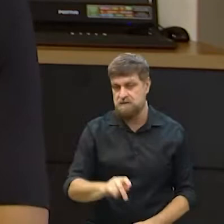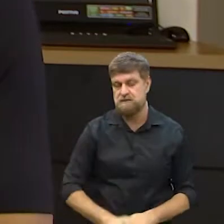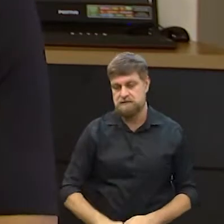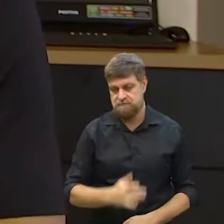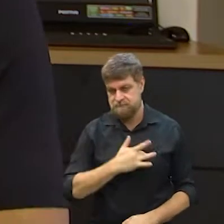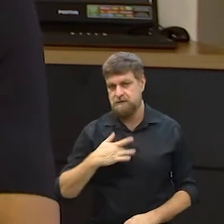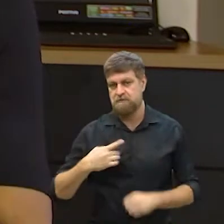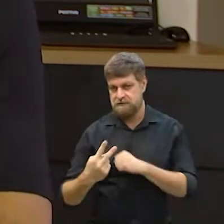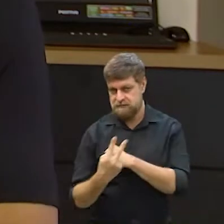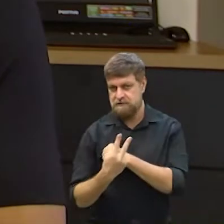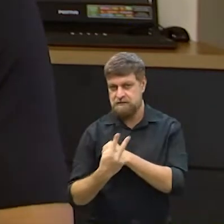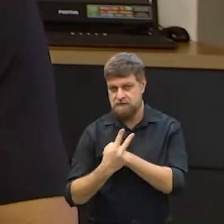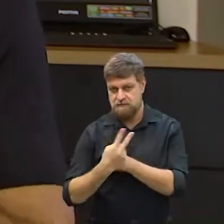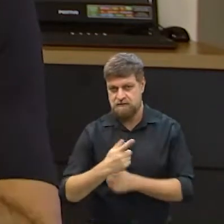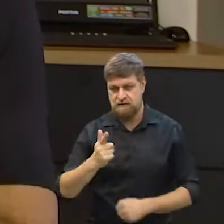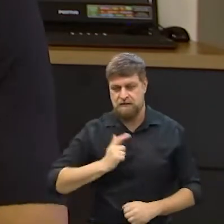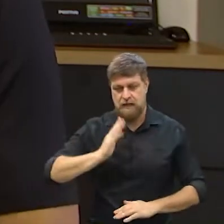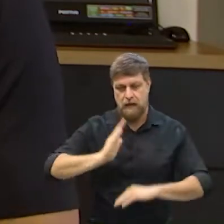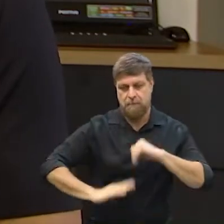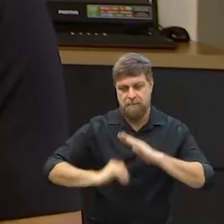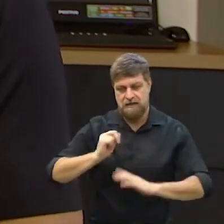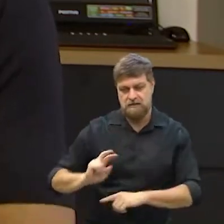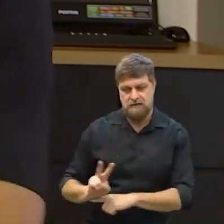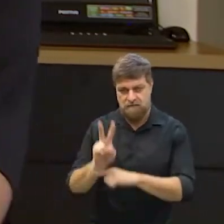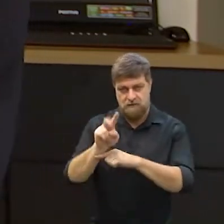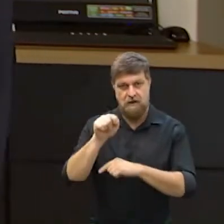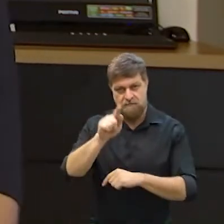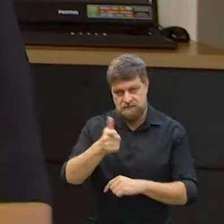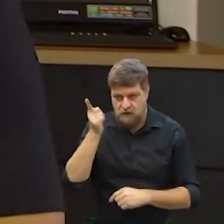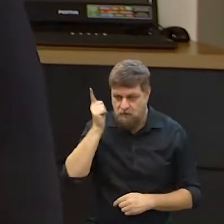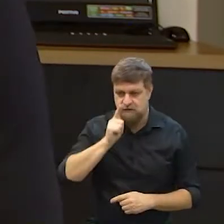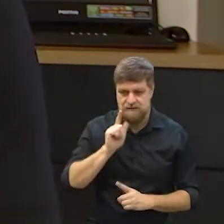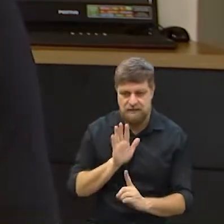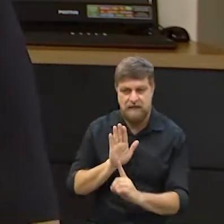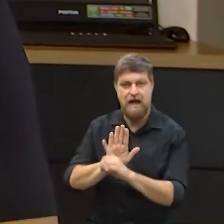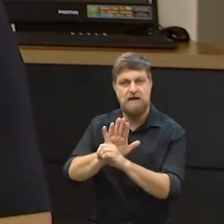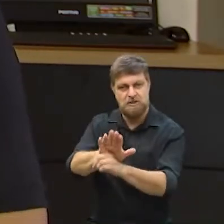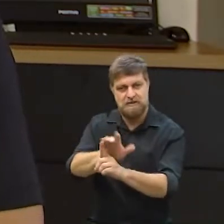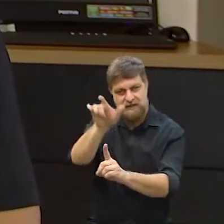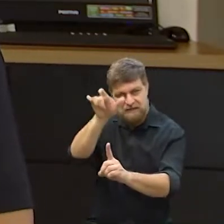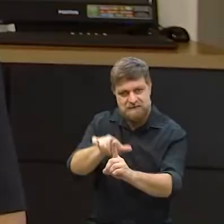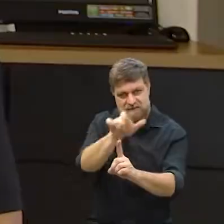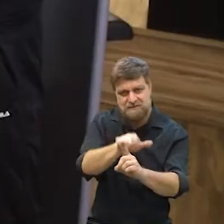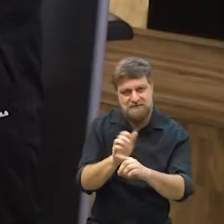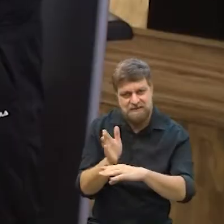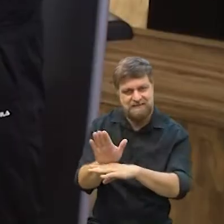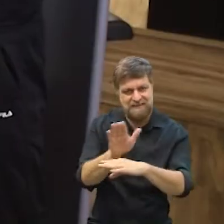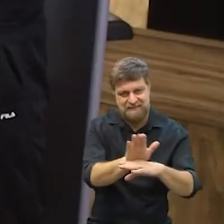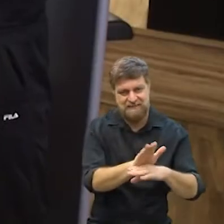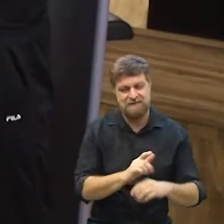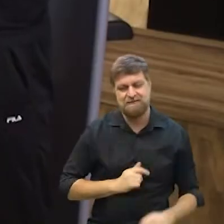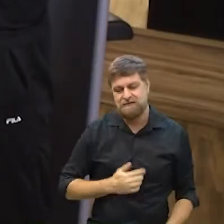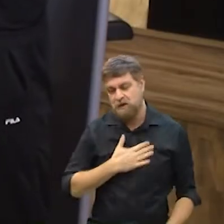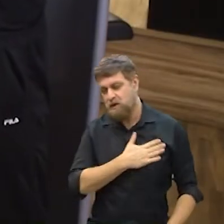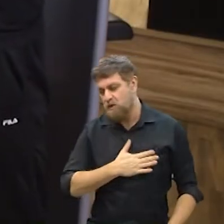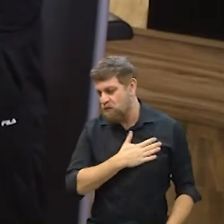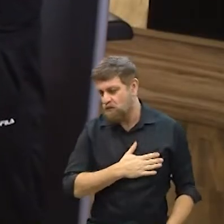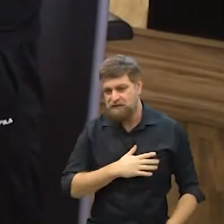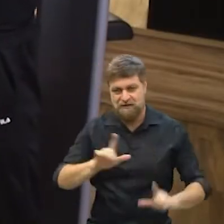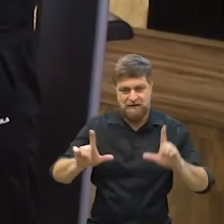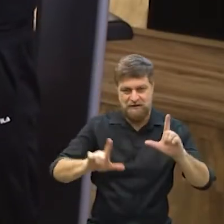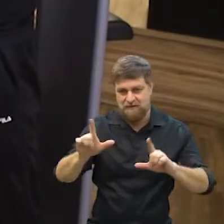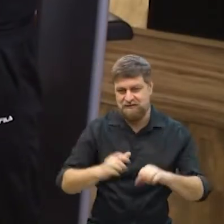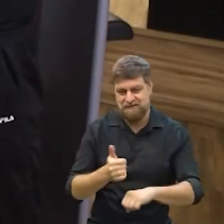você se cuide. Então se cuide bem, coloque em prática os seus valores, que você com certeza vai ajudar o próximo. É isso aí, eu adoro esse